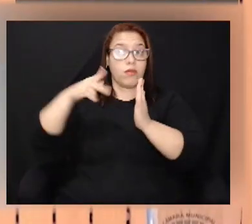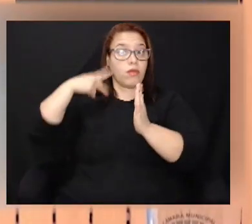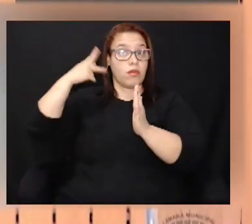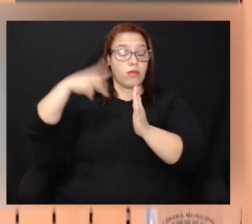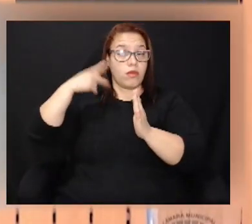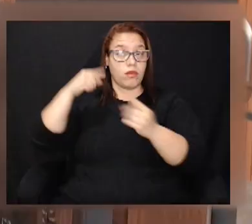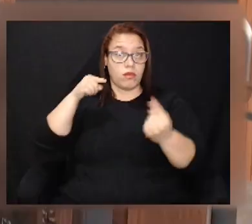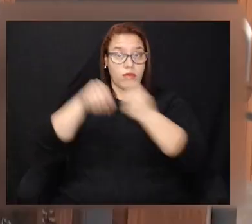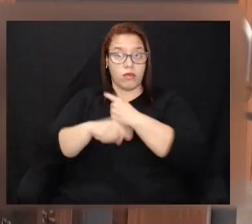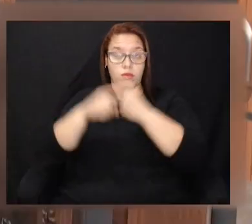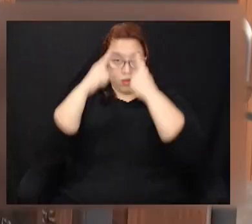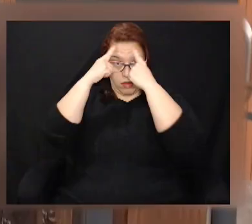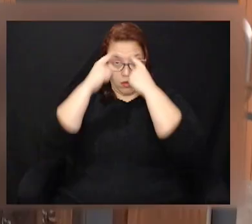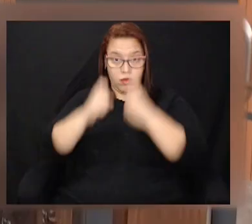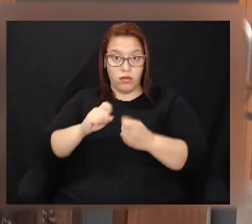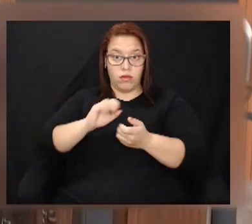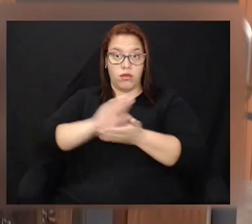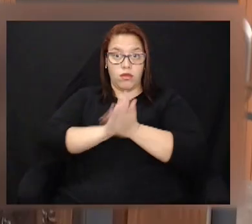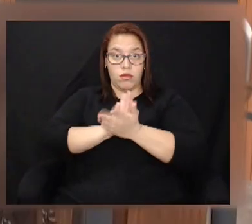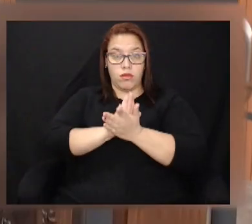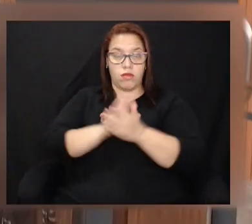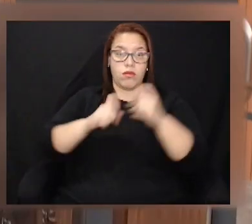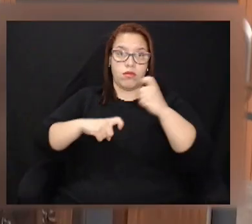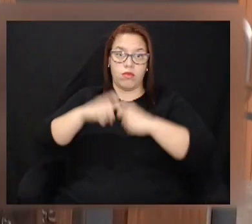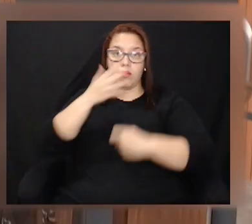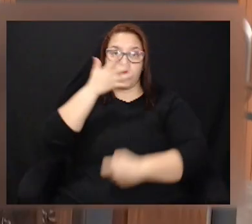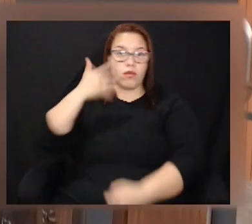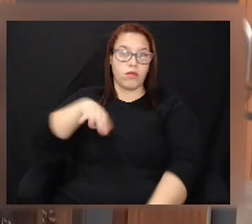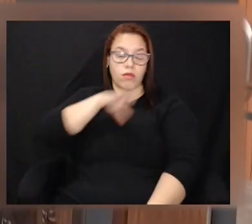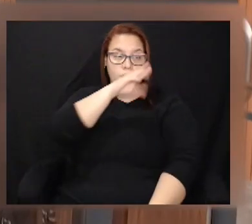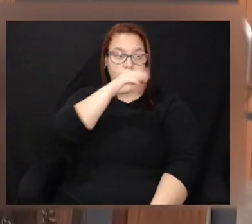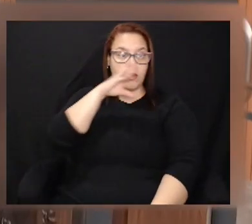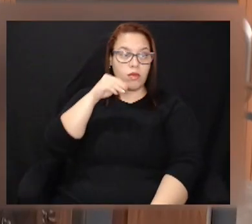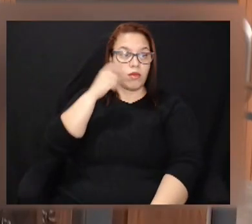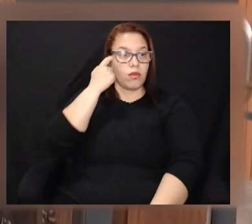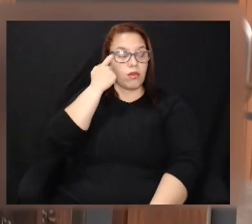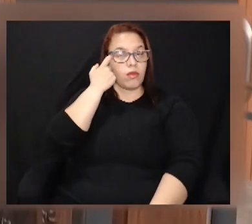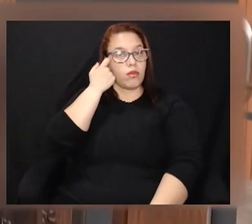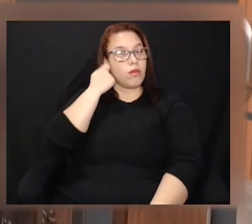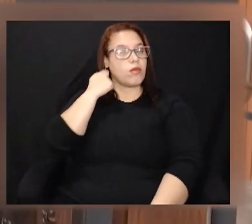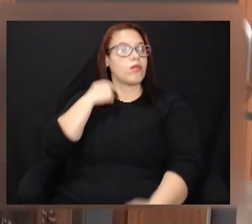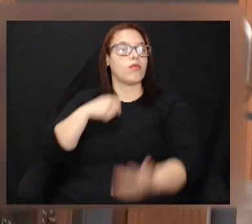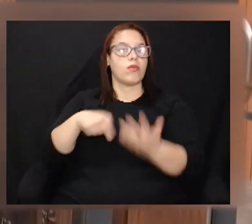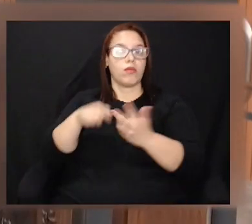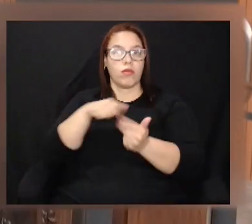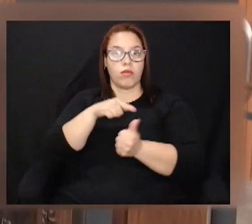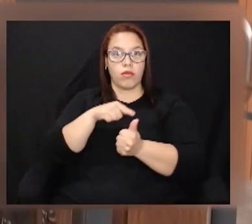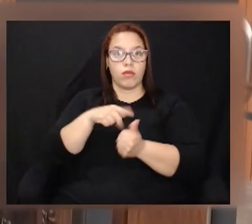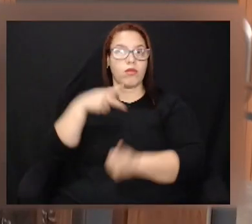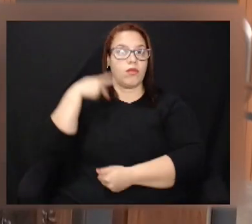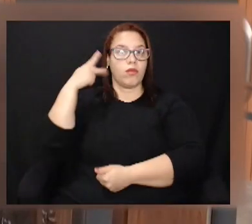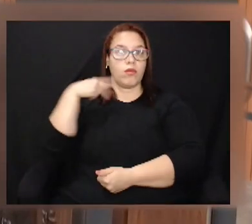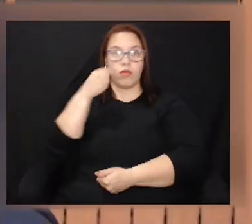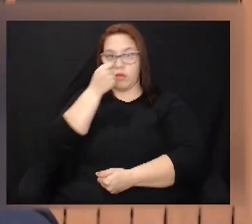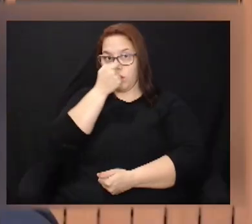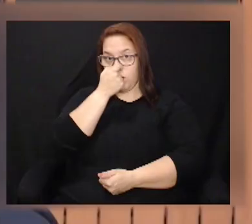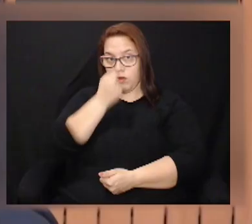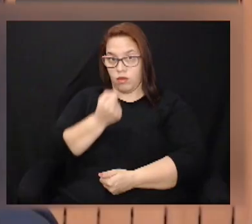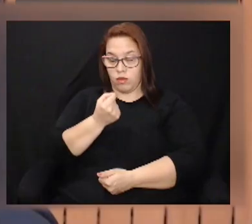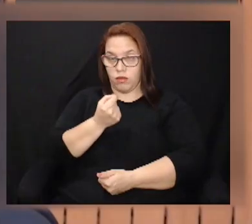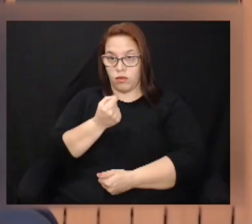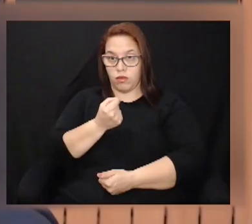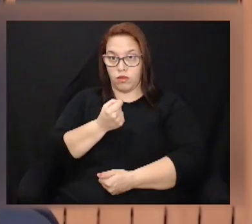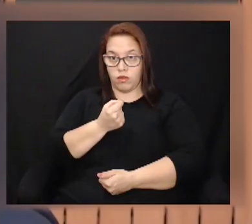Abuso e a Exploração Sexual de Crianças e Adolescentes, ambas presidida pelo vereador Roberto Alves. O